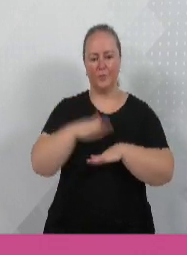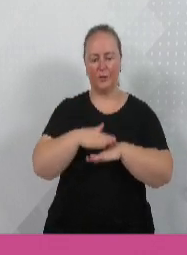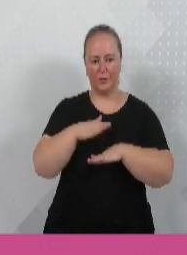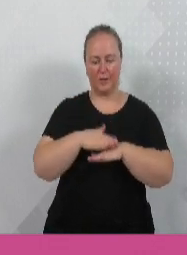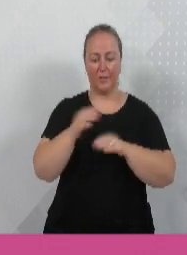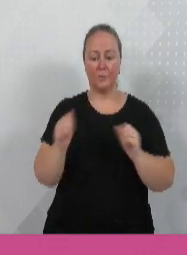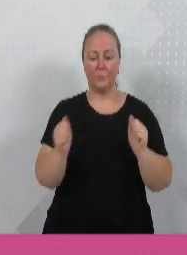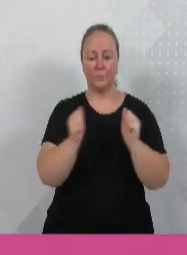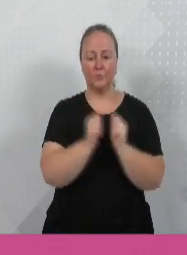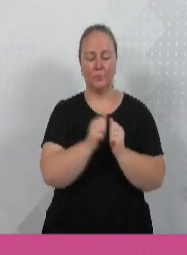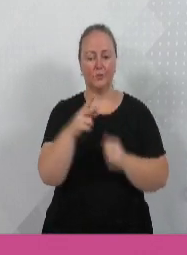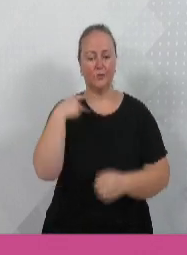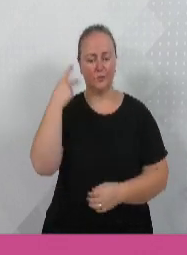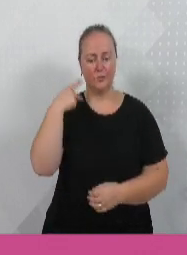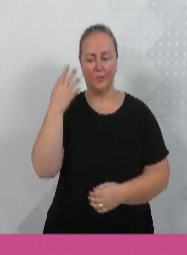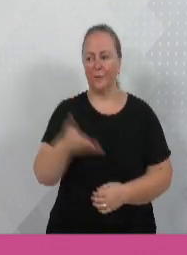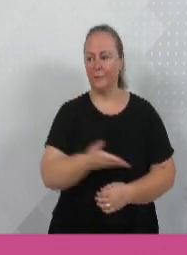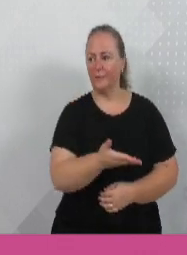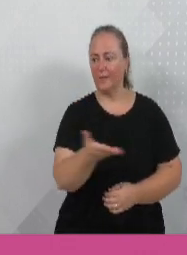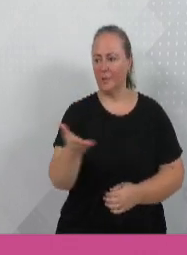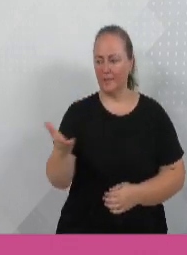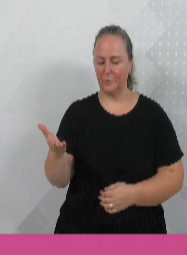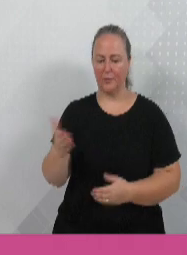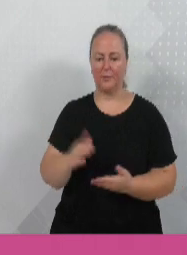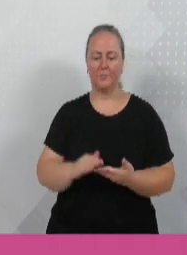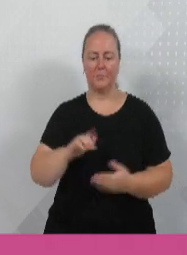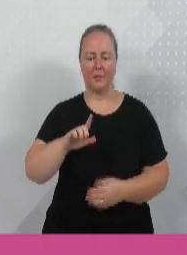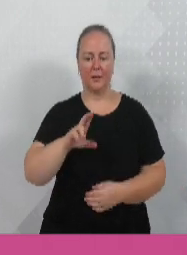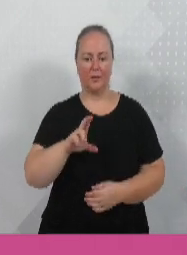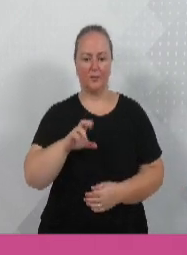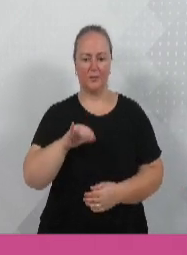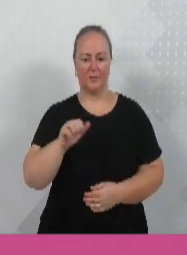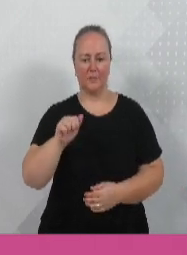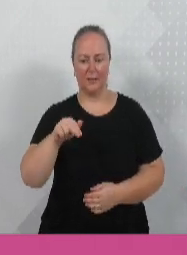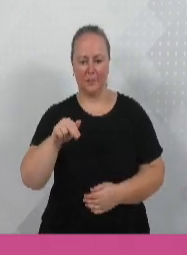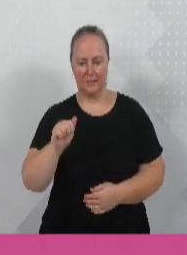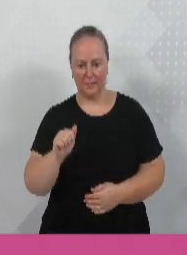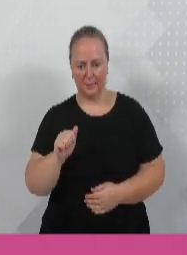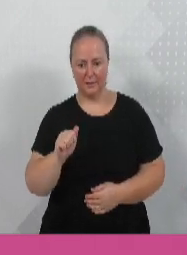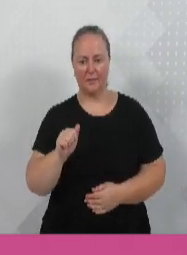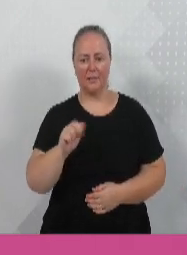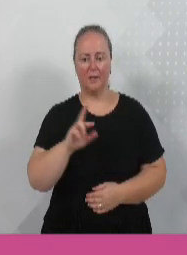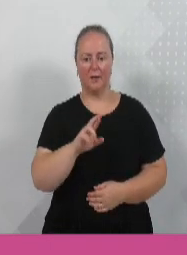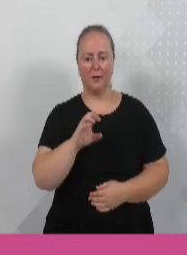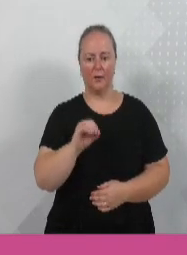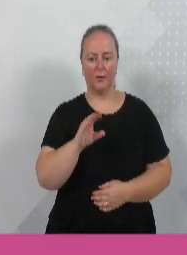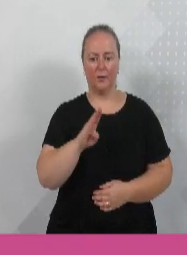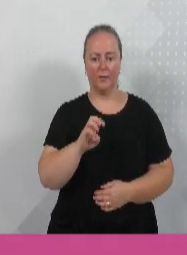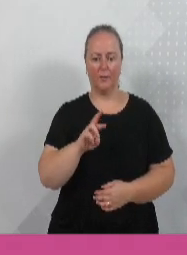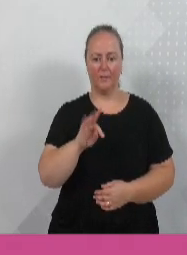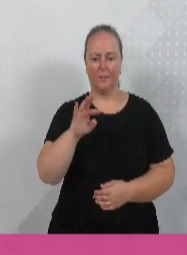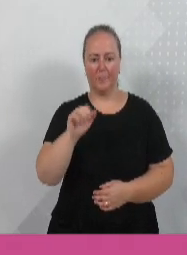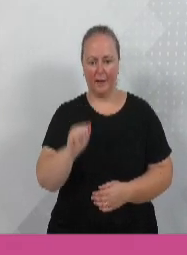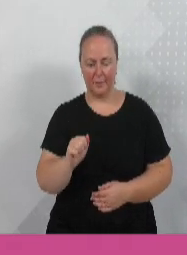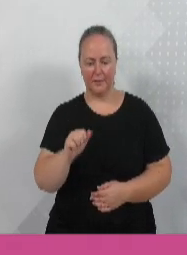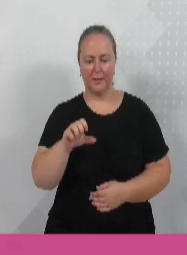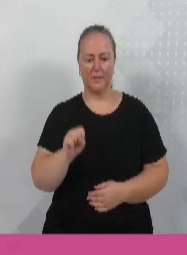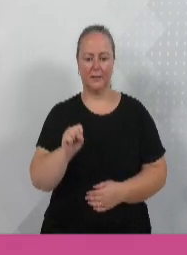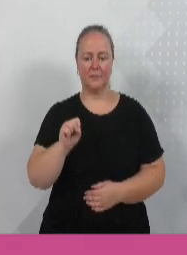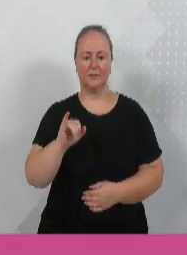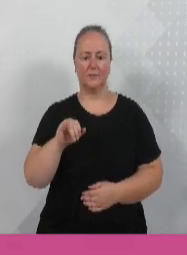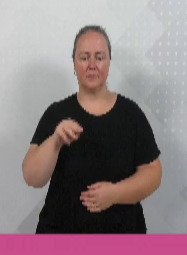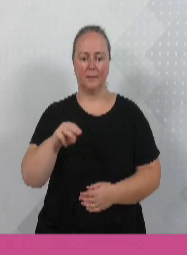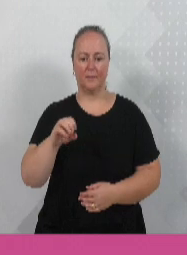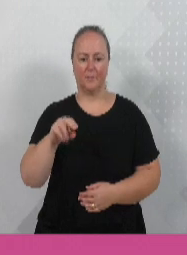pelos colegas vereadores. A Luciane, a Roberta, a Simone, que atendem no ETSUS voluntariamente, né,